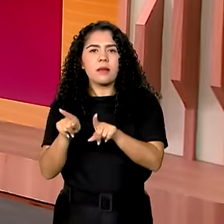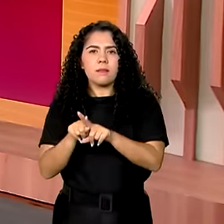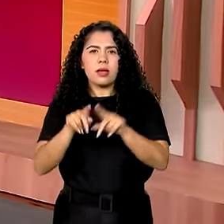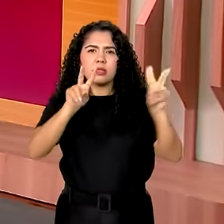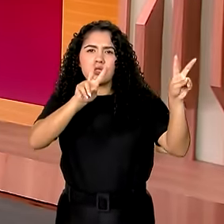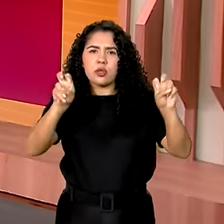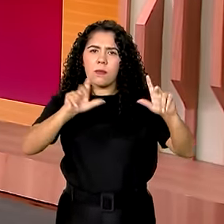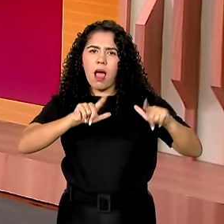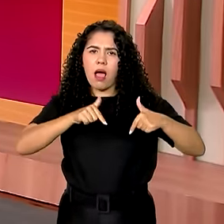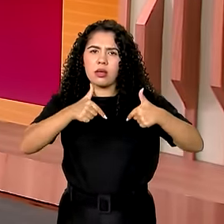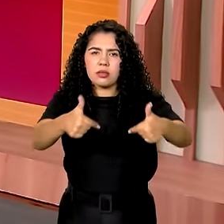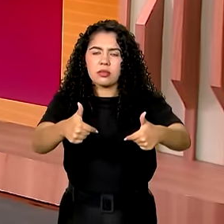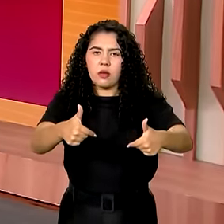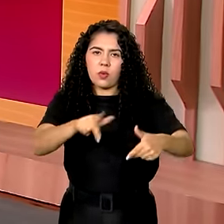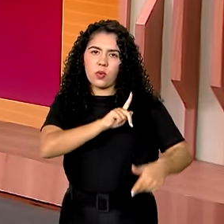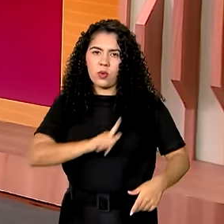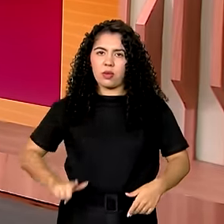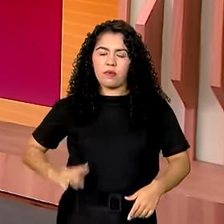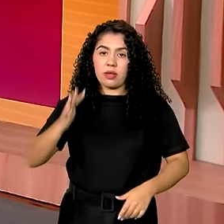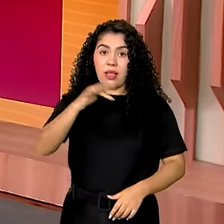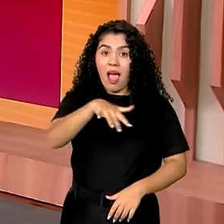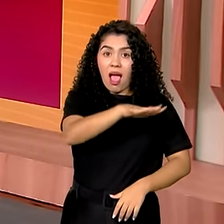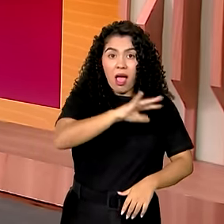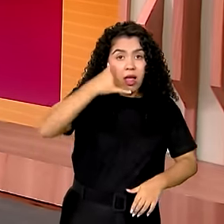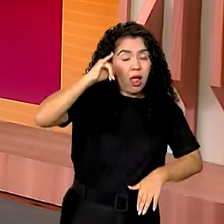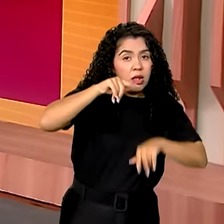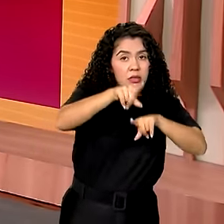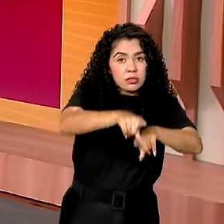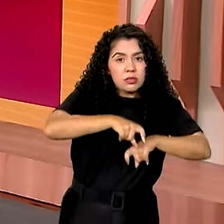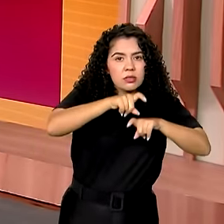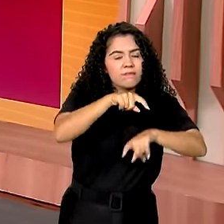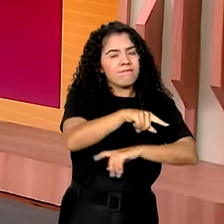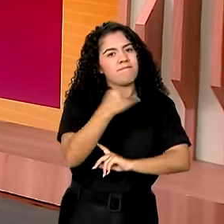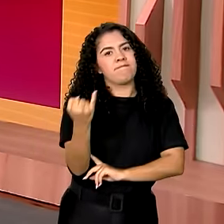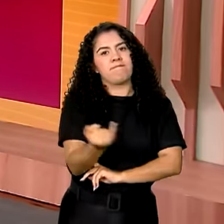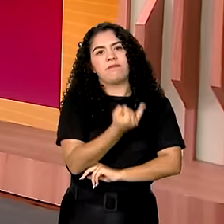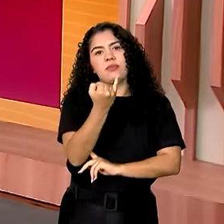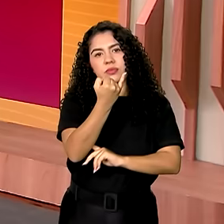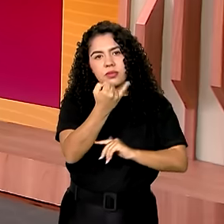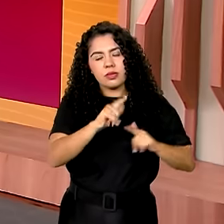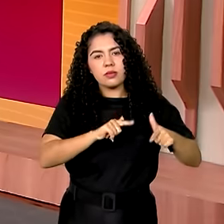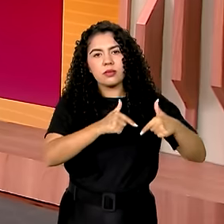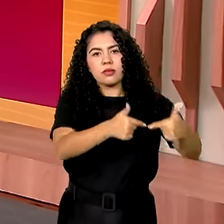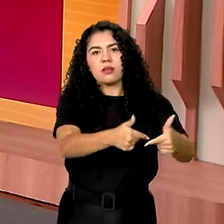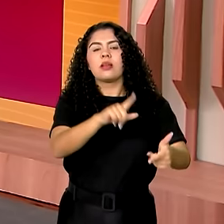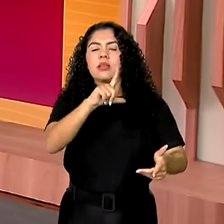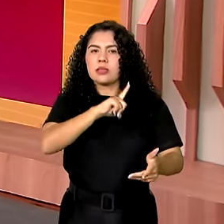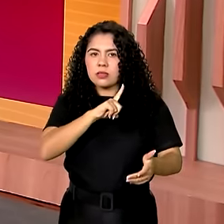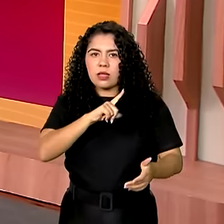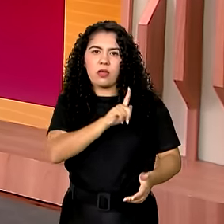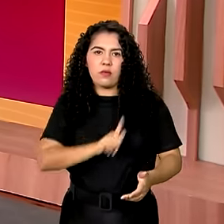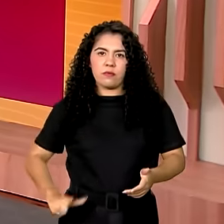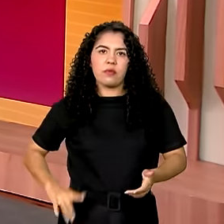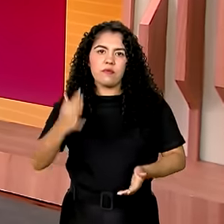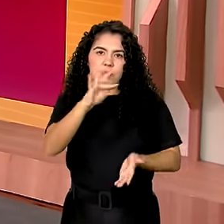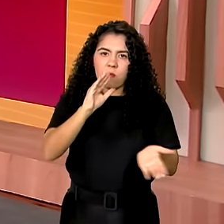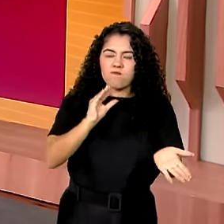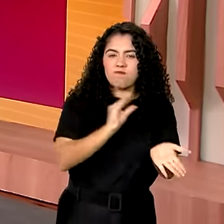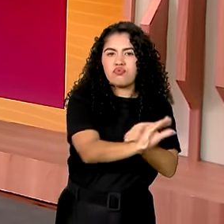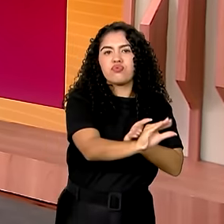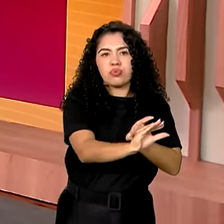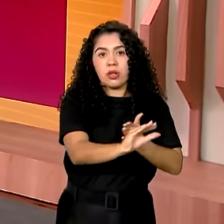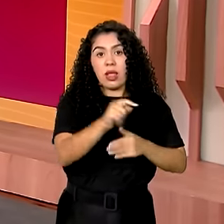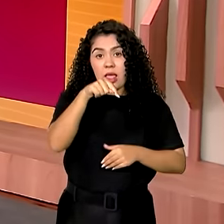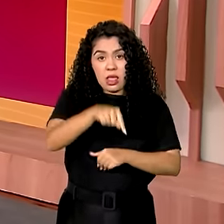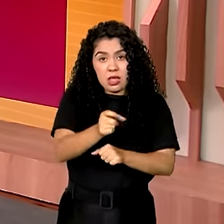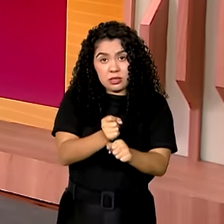do governo federal, o agronegócio, importante atividade econômica da região, que recebe aí um forte apoio federal em Corumbá. Só